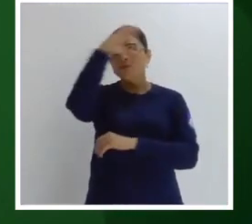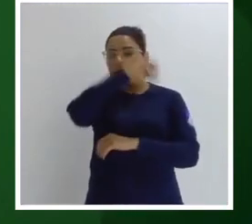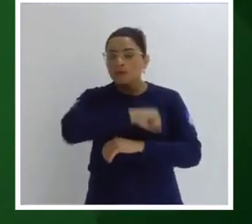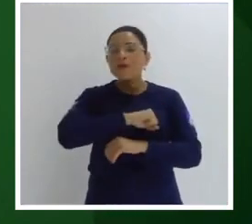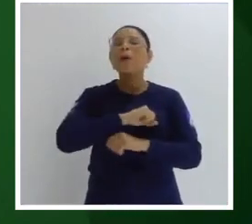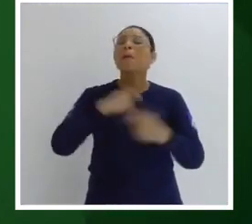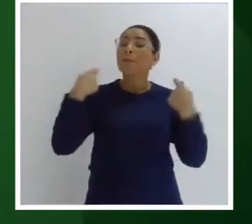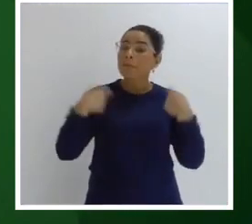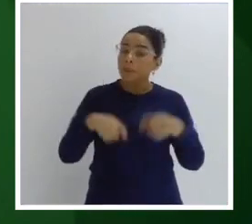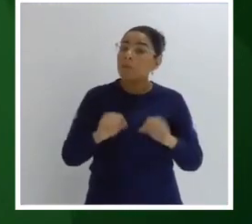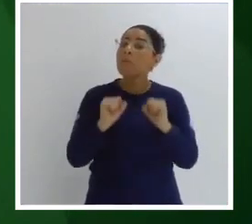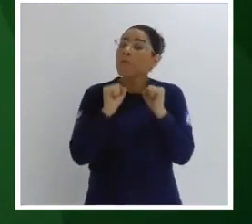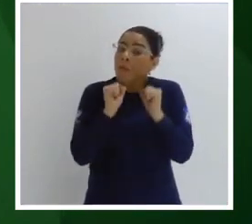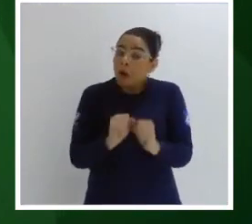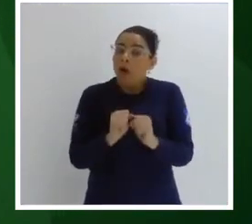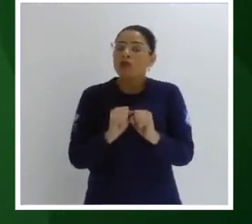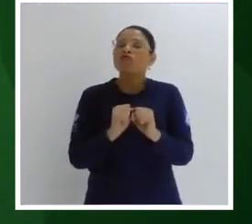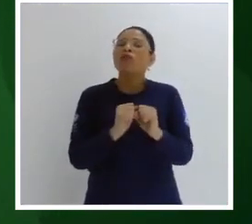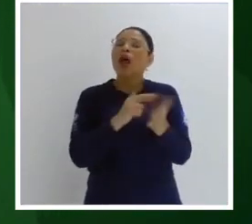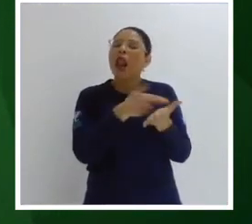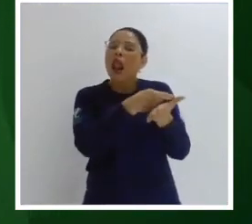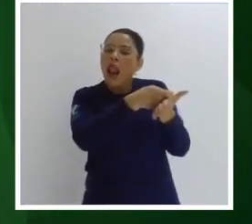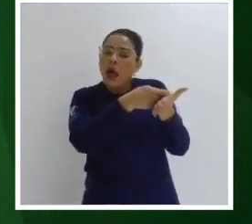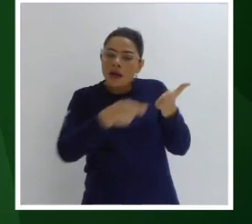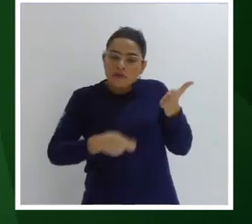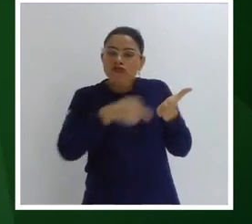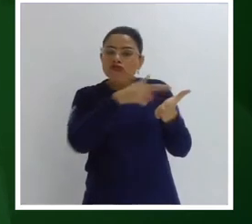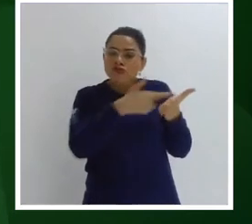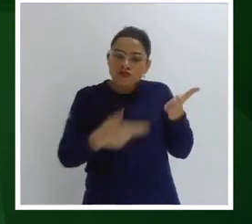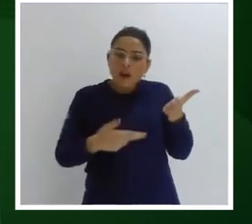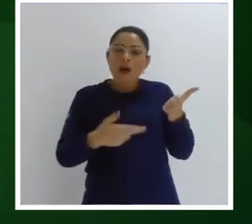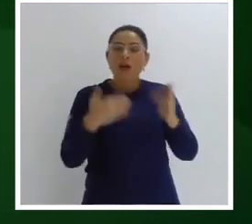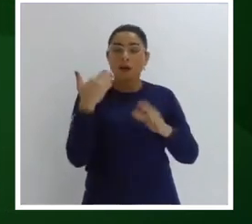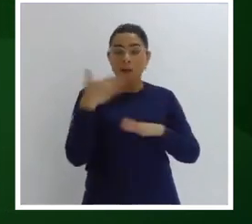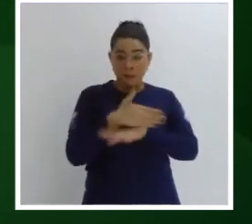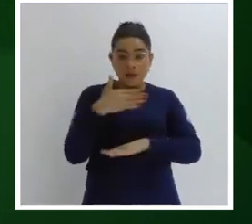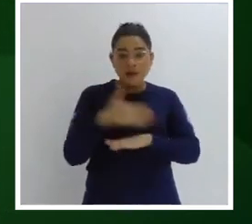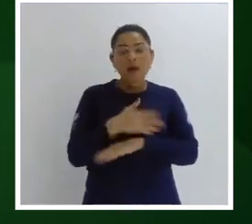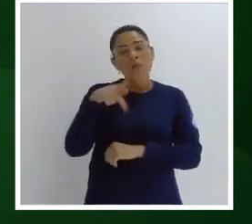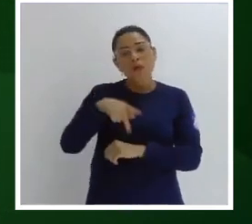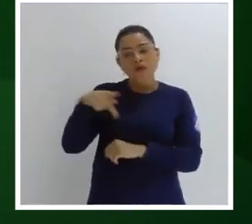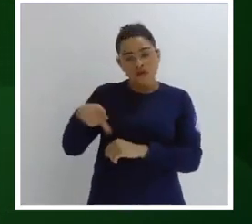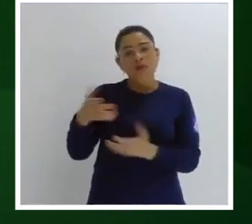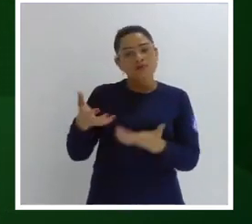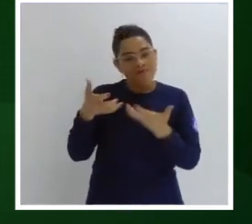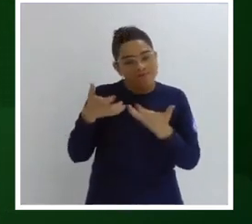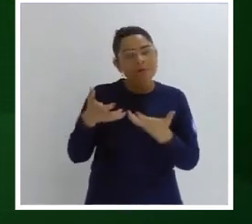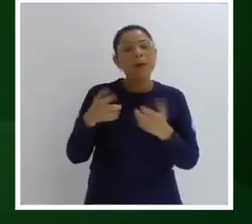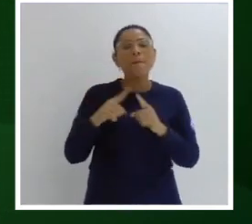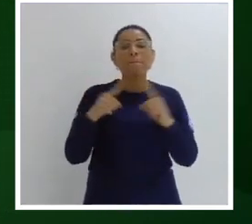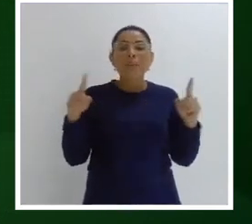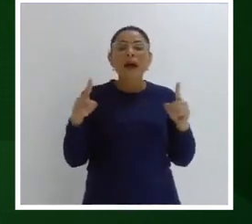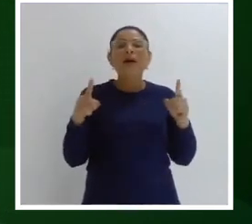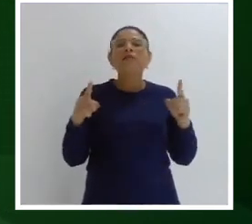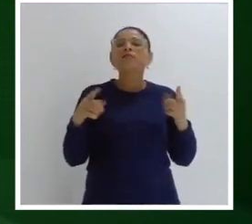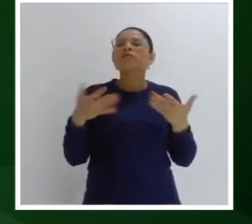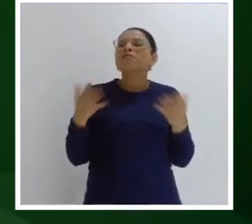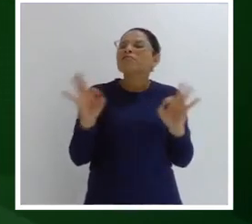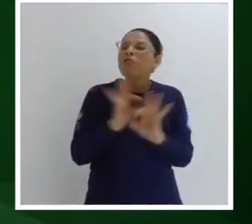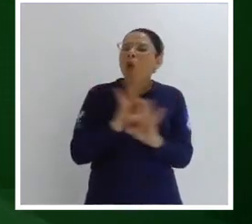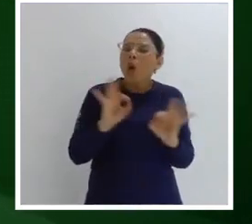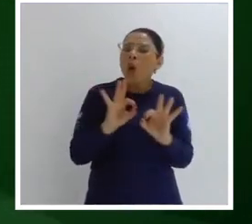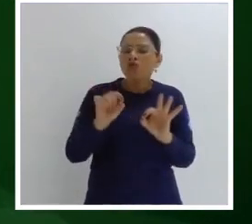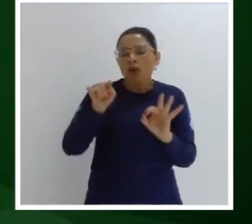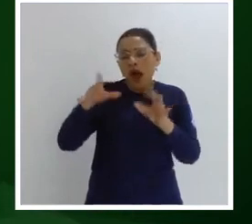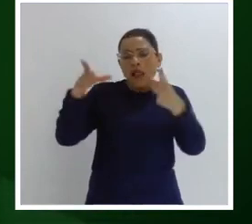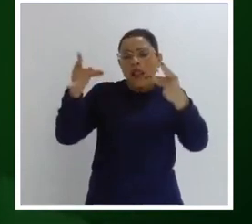deve encaminhar os seus relatórios e participação As professores que assim entenderem mas há uma riqueza muito grande nesse